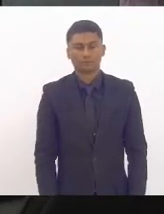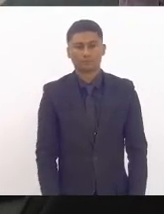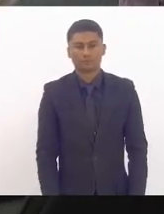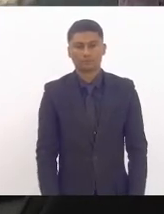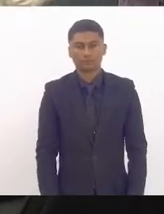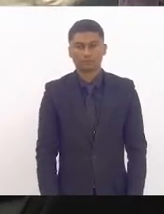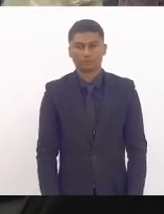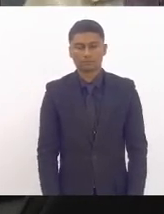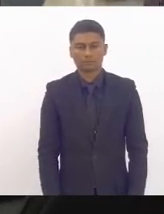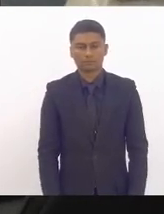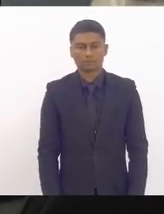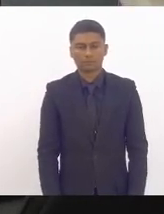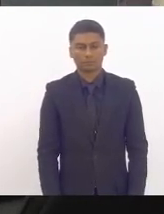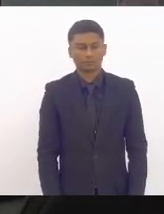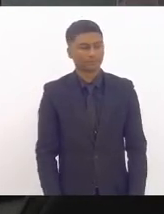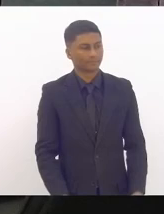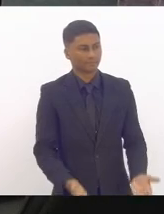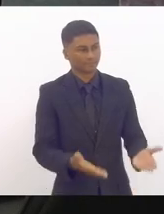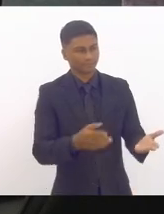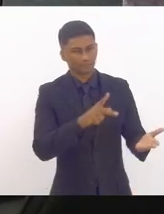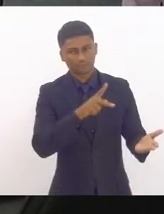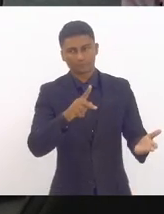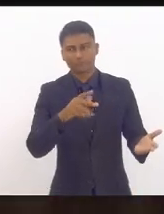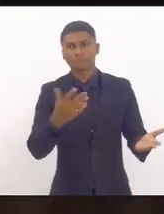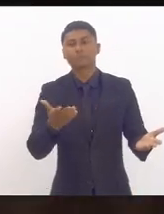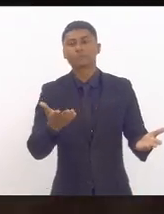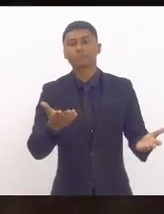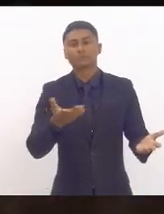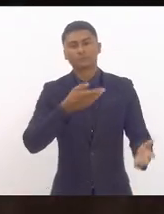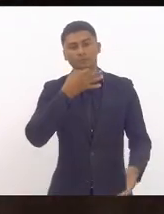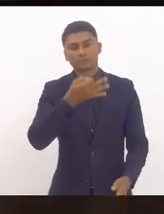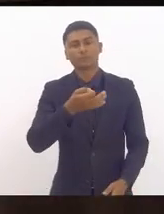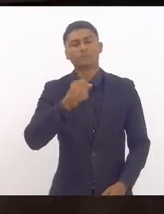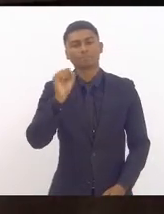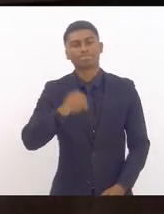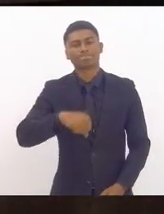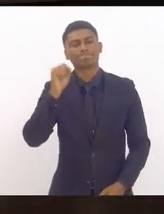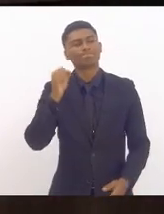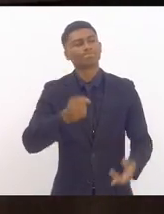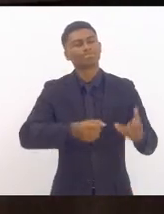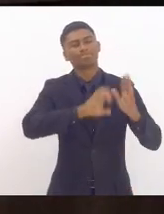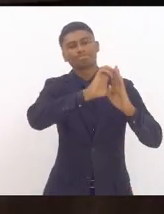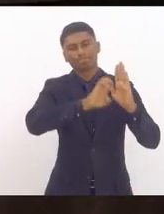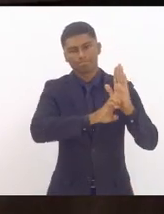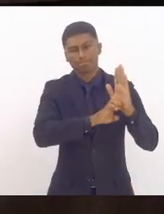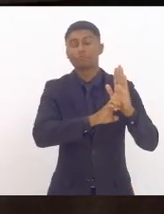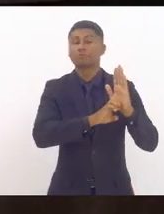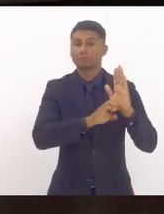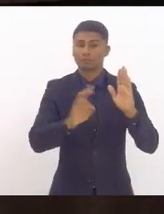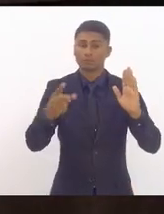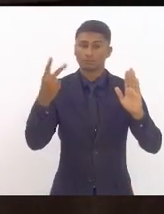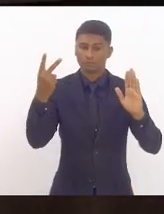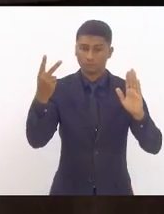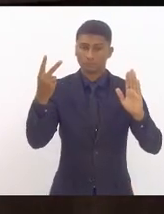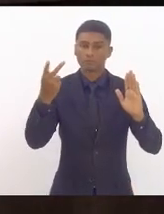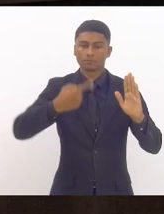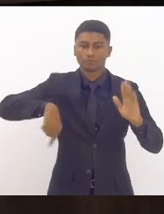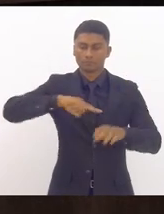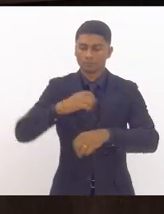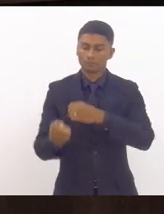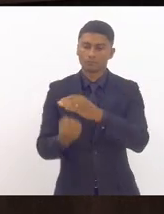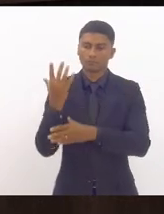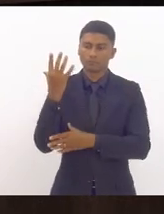Doutor Eunice, está por aí, não? Senhor presidente, o nosso parecer é favorável com emendas. Fizemos duas emendas. A